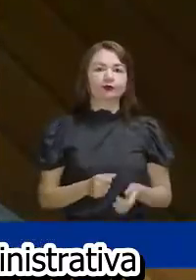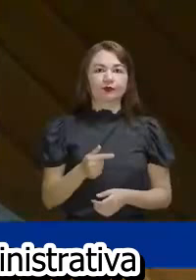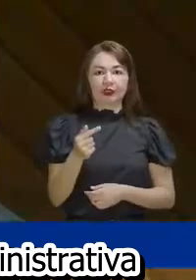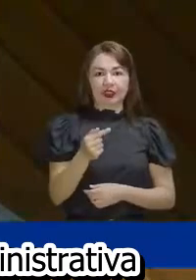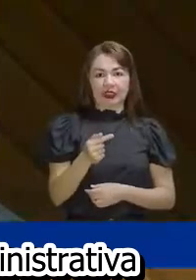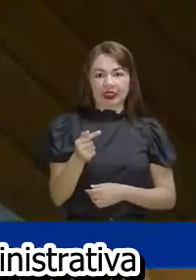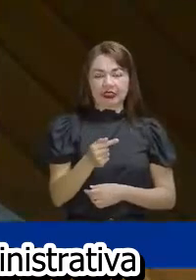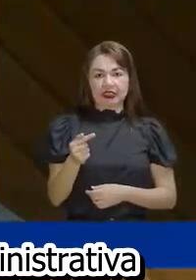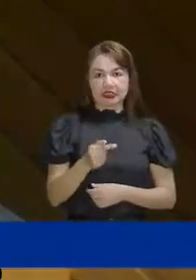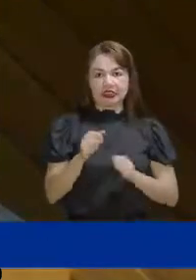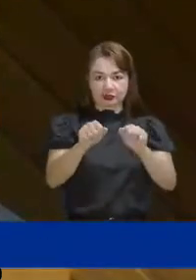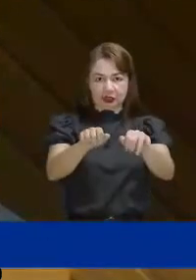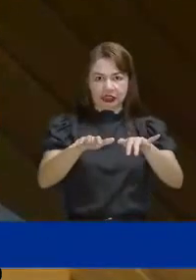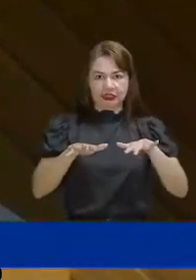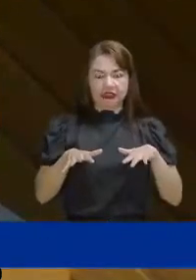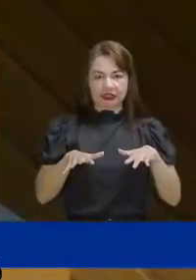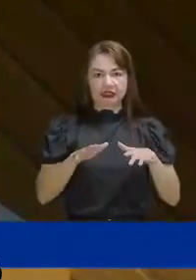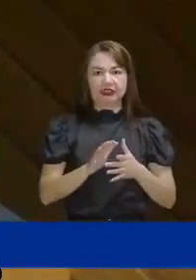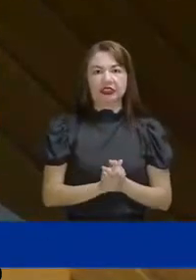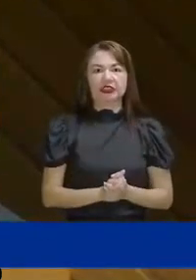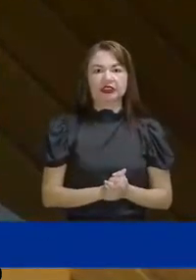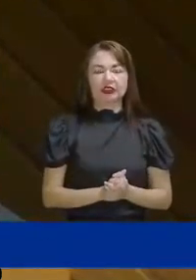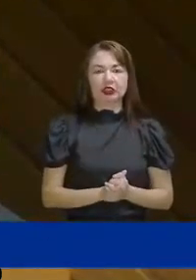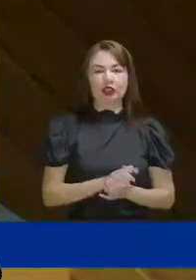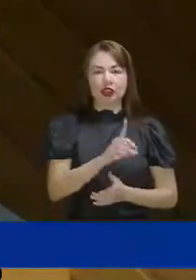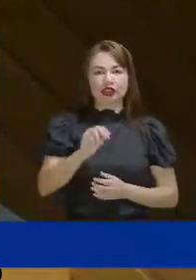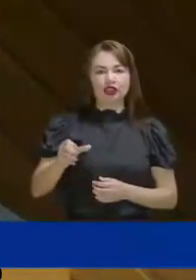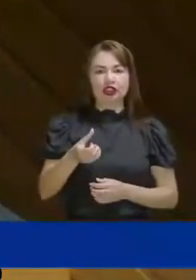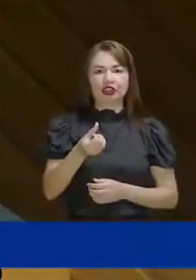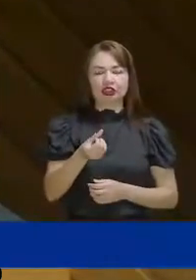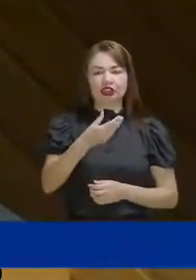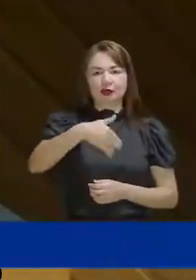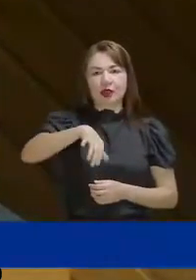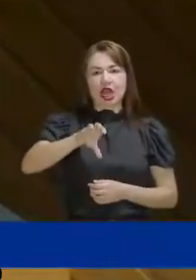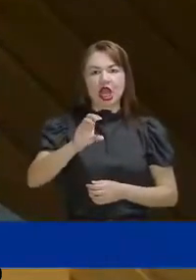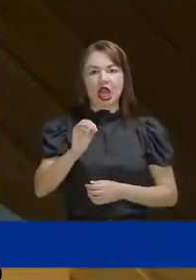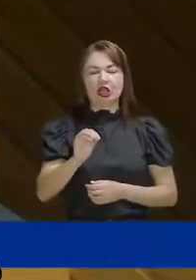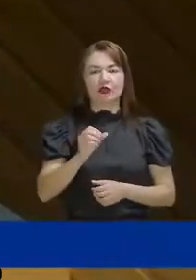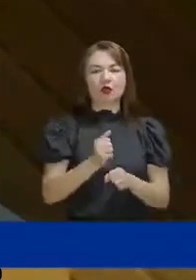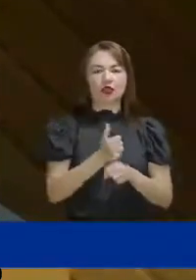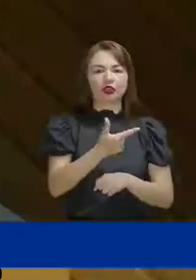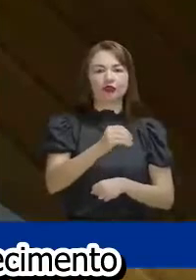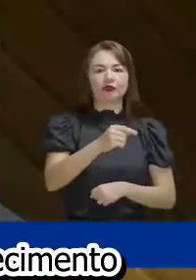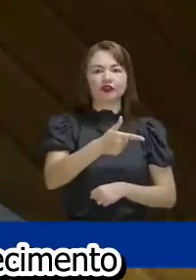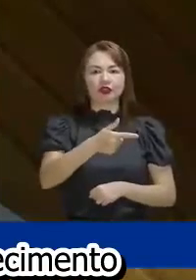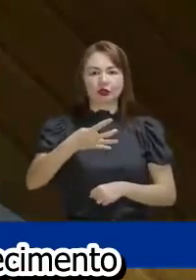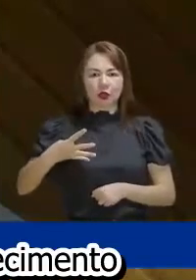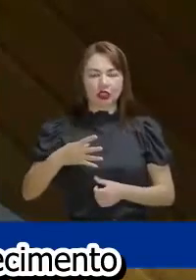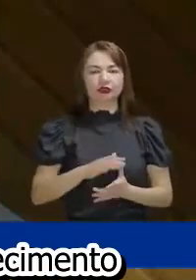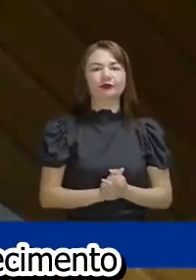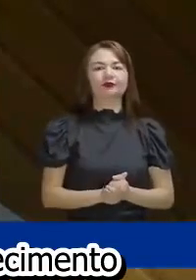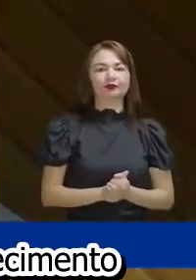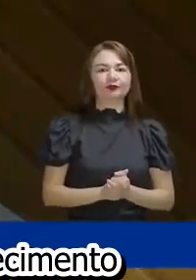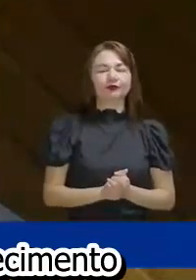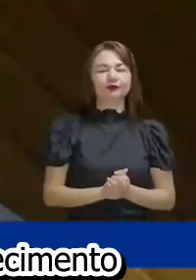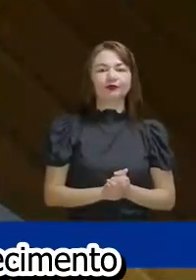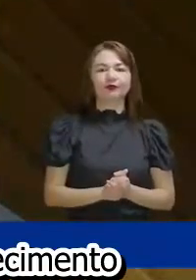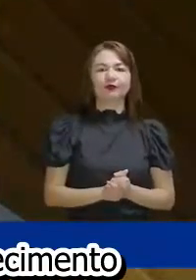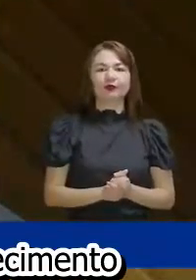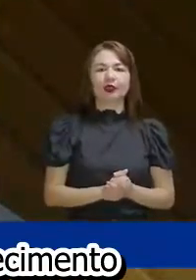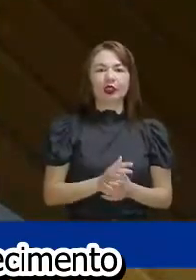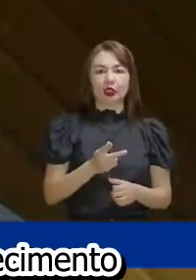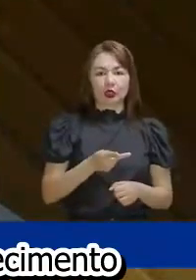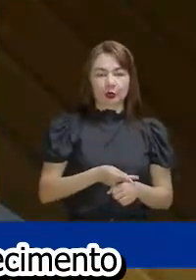7ª Sessão Administrativa Ordinária, realizada no dia 6 de maio de 2024. A condecoração Guardião